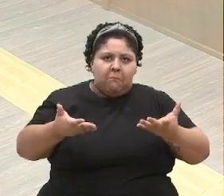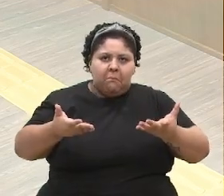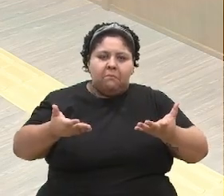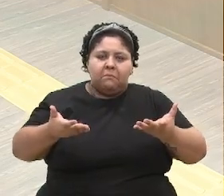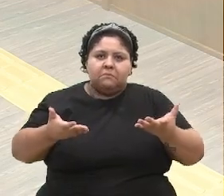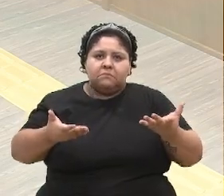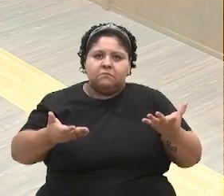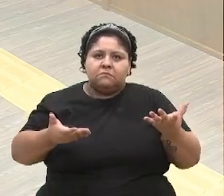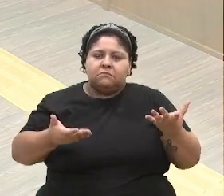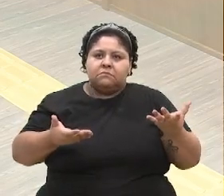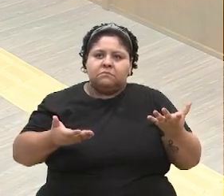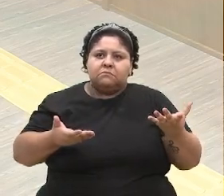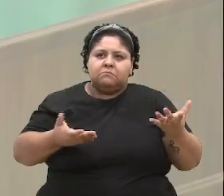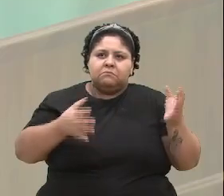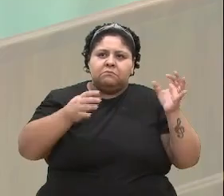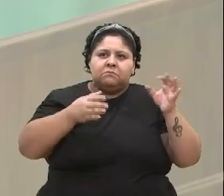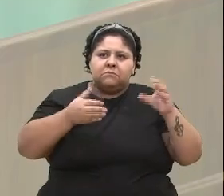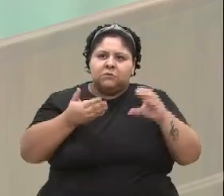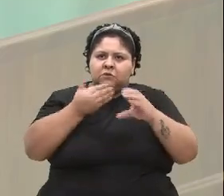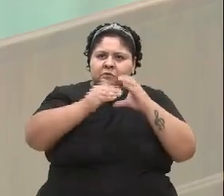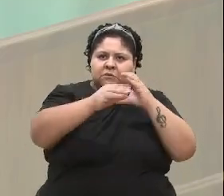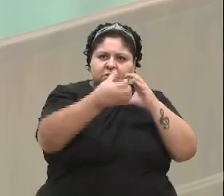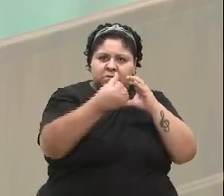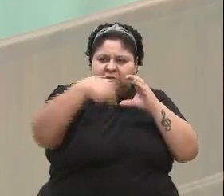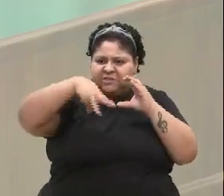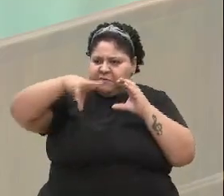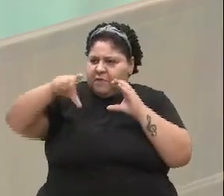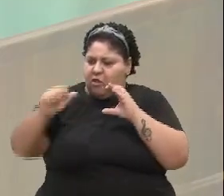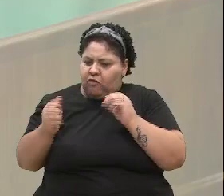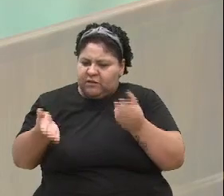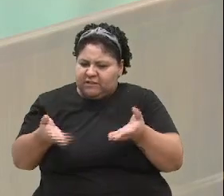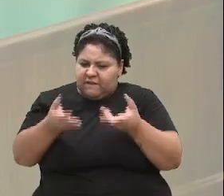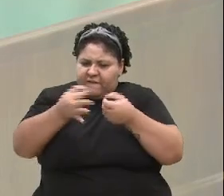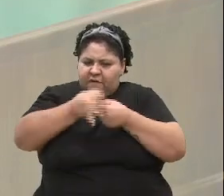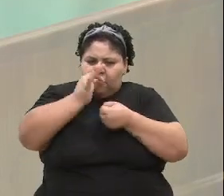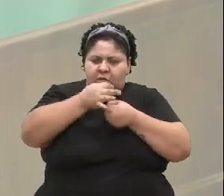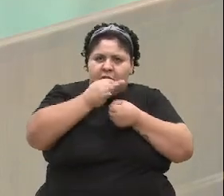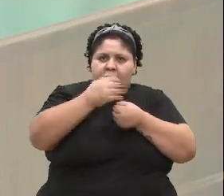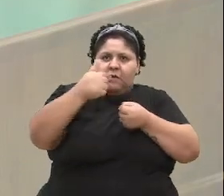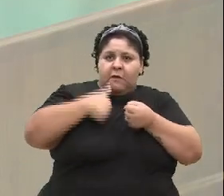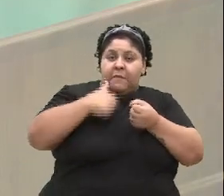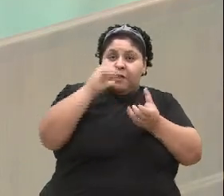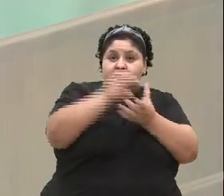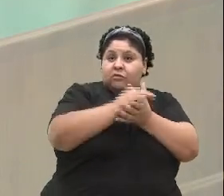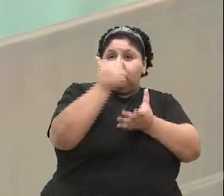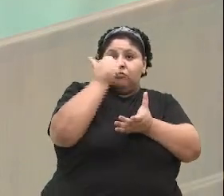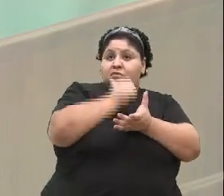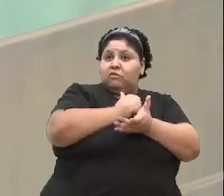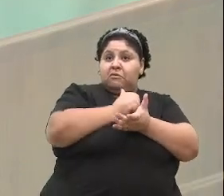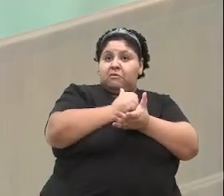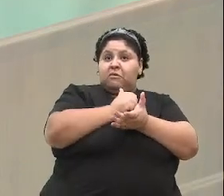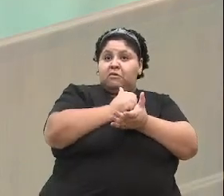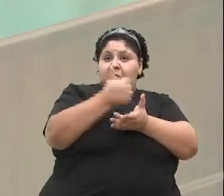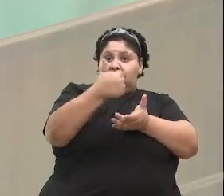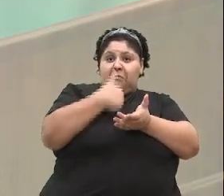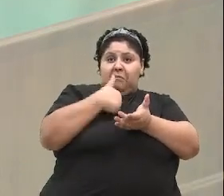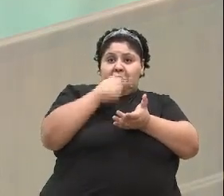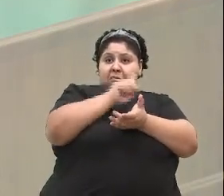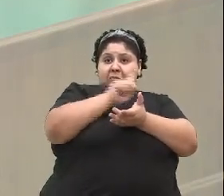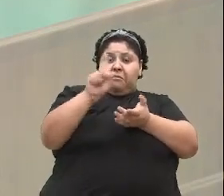do repasso 6 milhões paraa festa uva única coisa que minha minha esposa me disse que eu saí mais bonito só